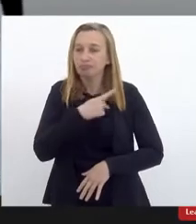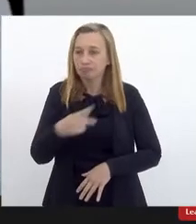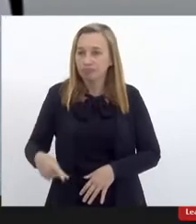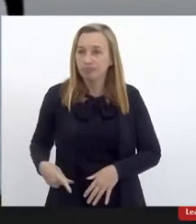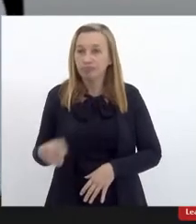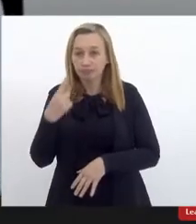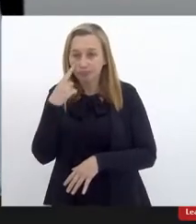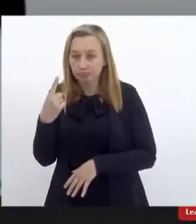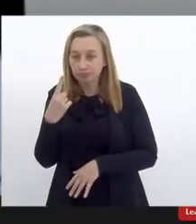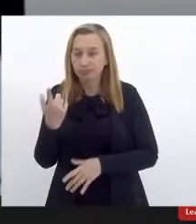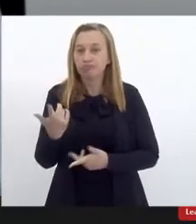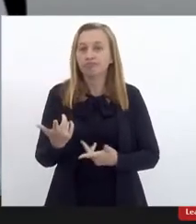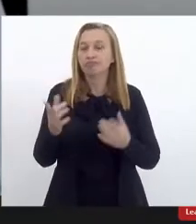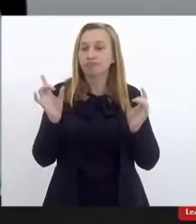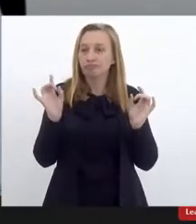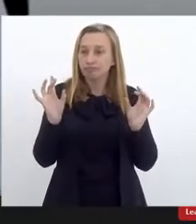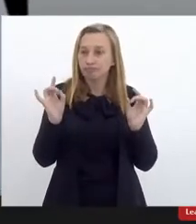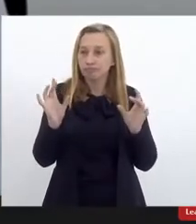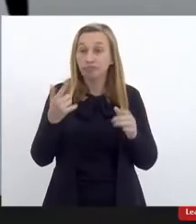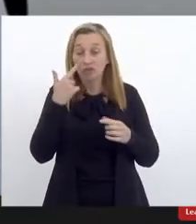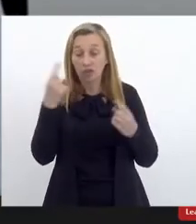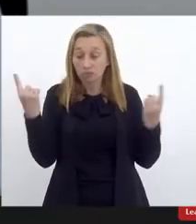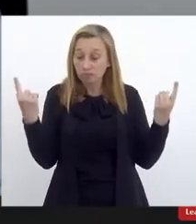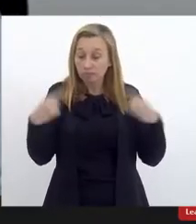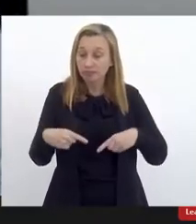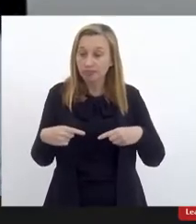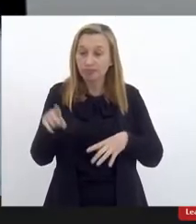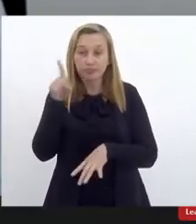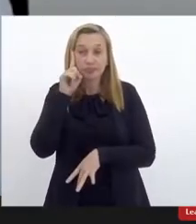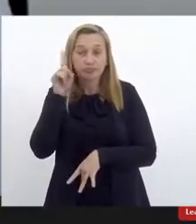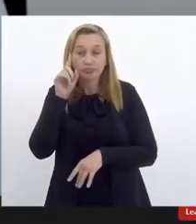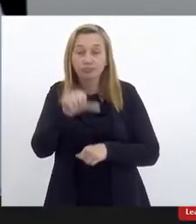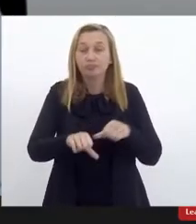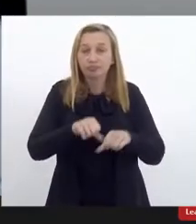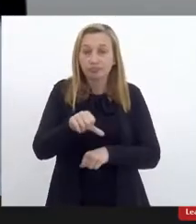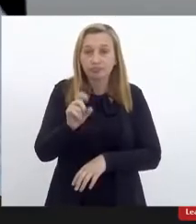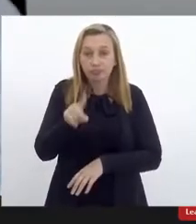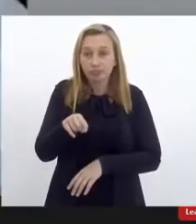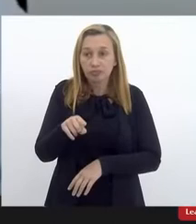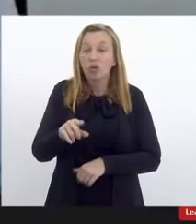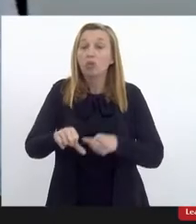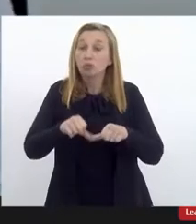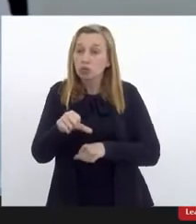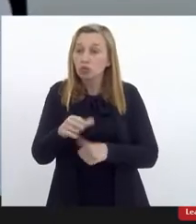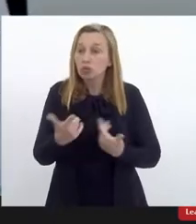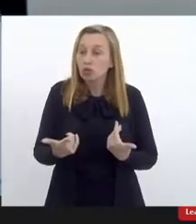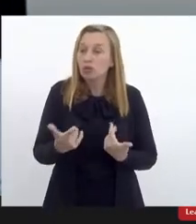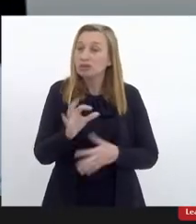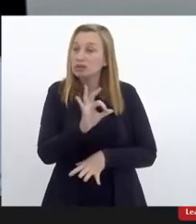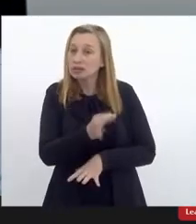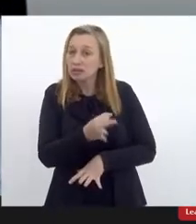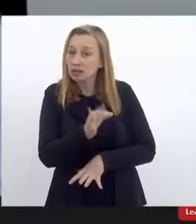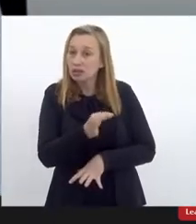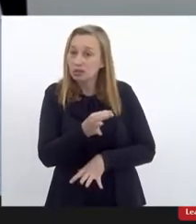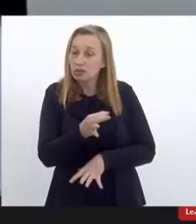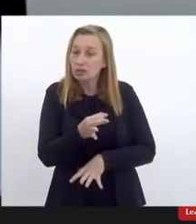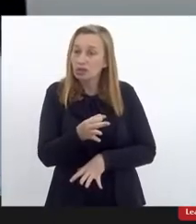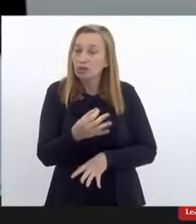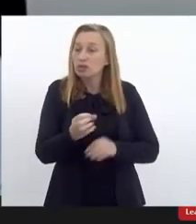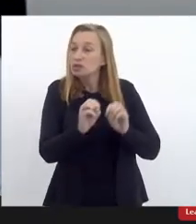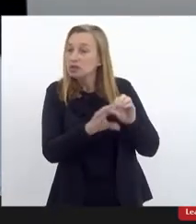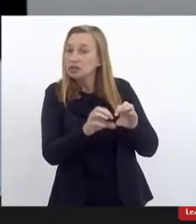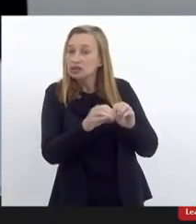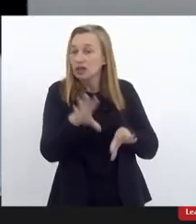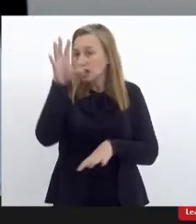muito privilegiado, né, percebeu os desafios cotidianos, isso mudou muito, né? Mudou drasticamente a forma de ensinar e